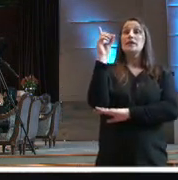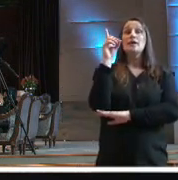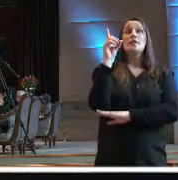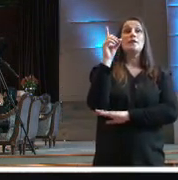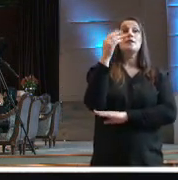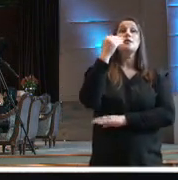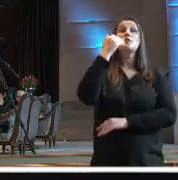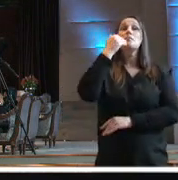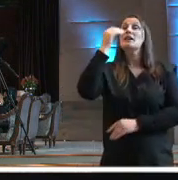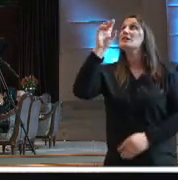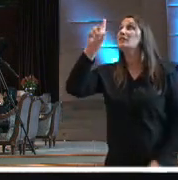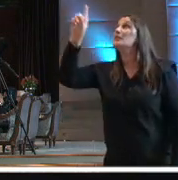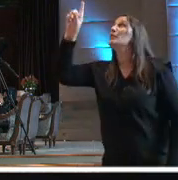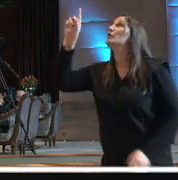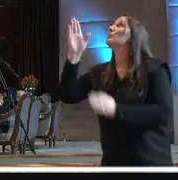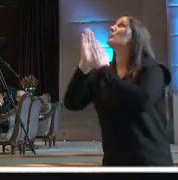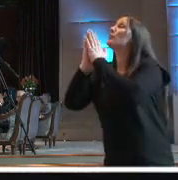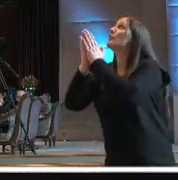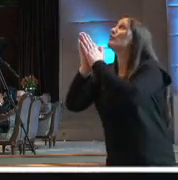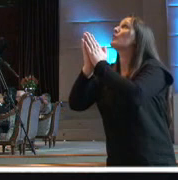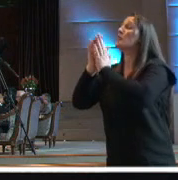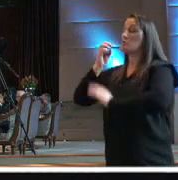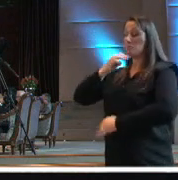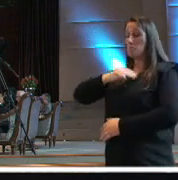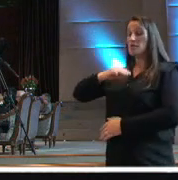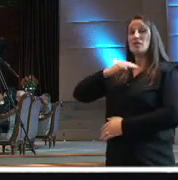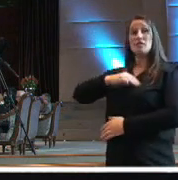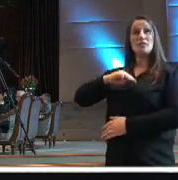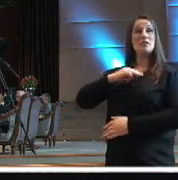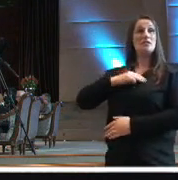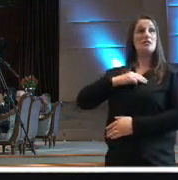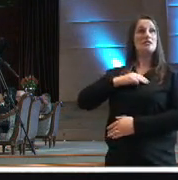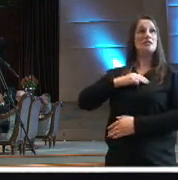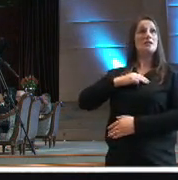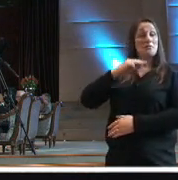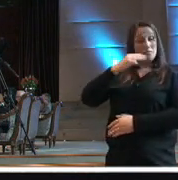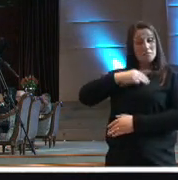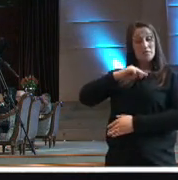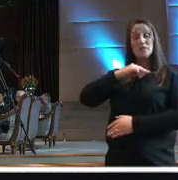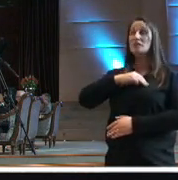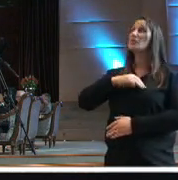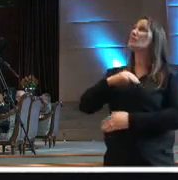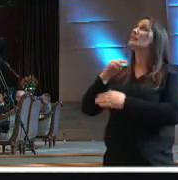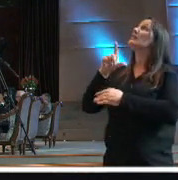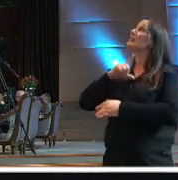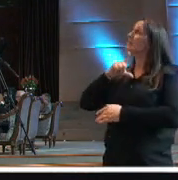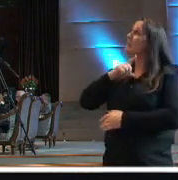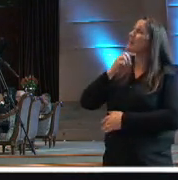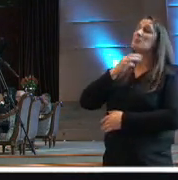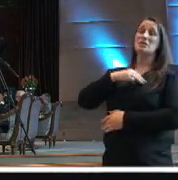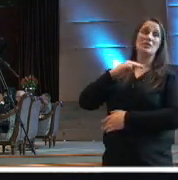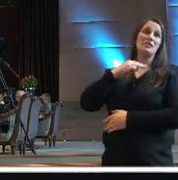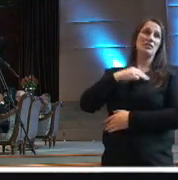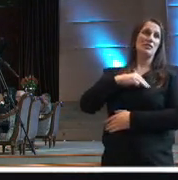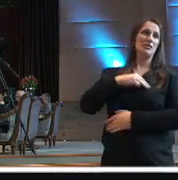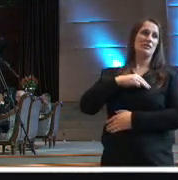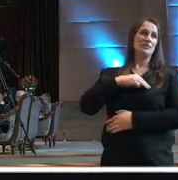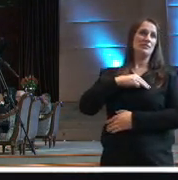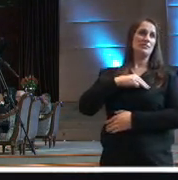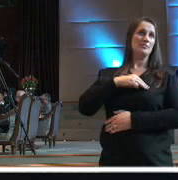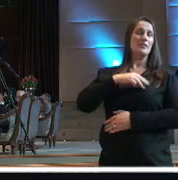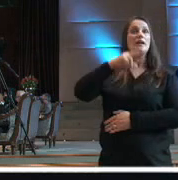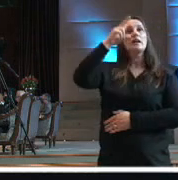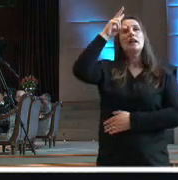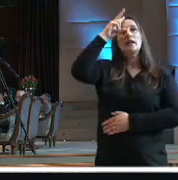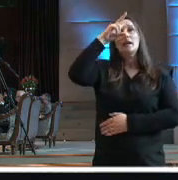misericórdia. Senhor, misericórdia, só isso que eu sei. Tenha misericórdia. E lembra disso, toda vez que você